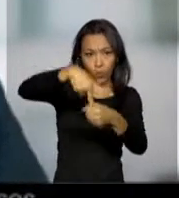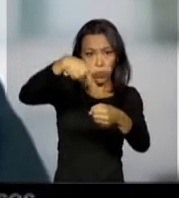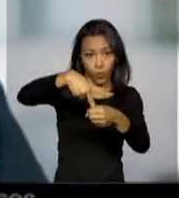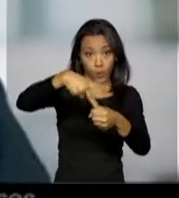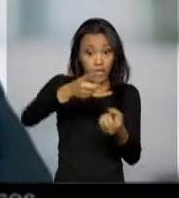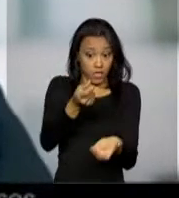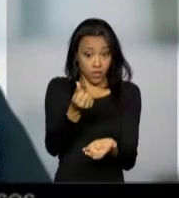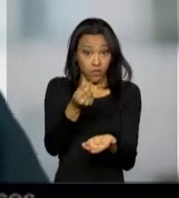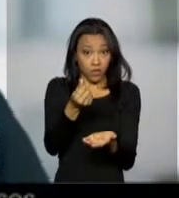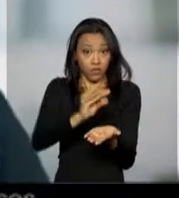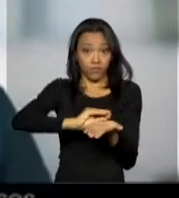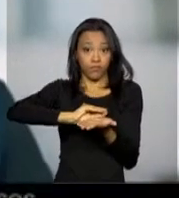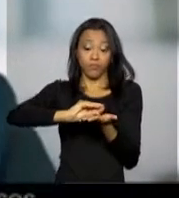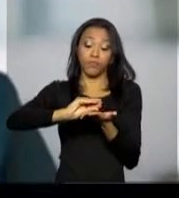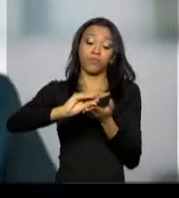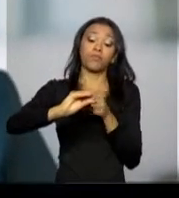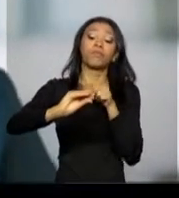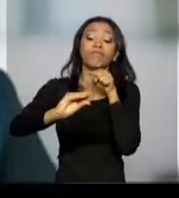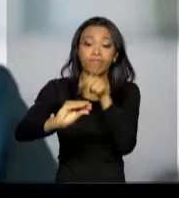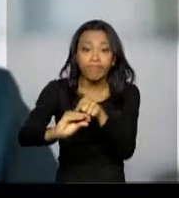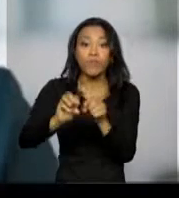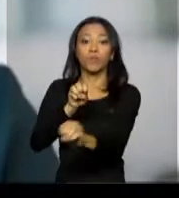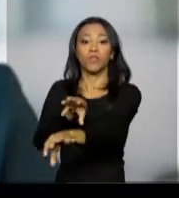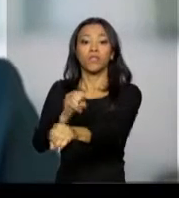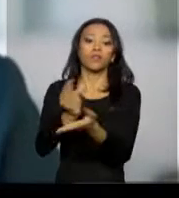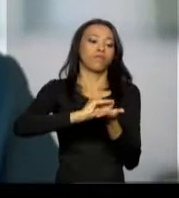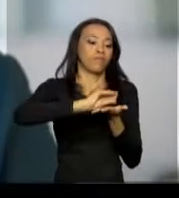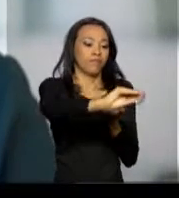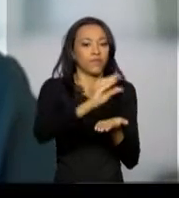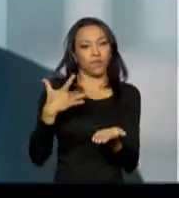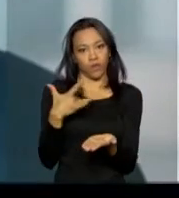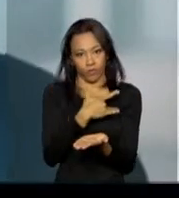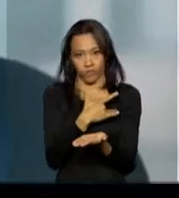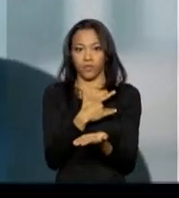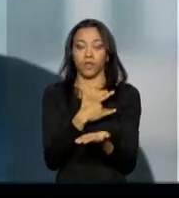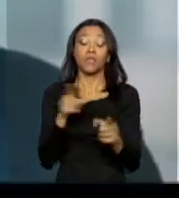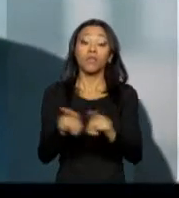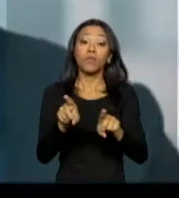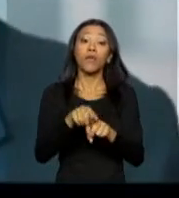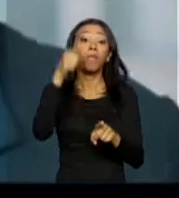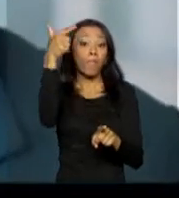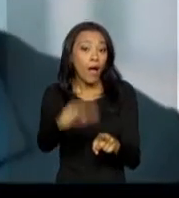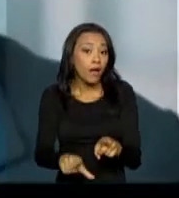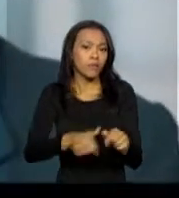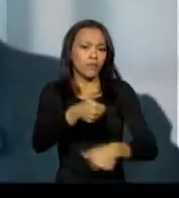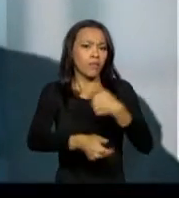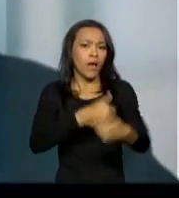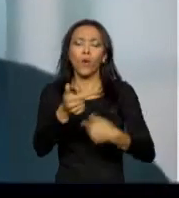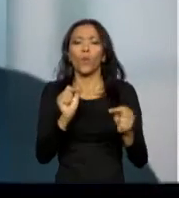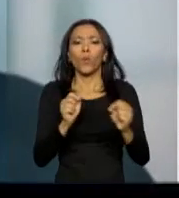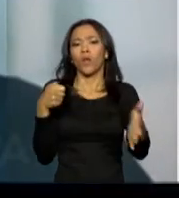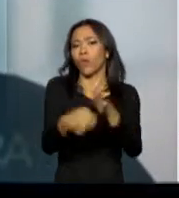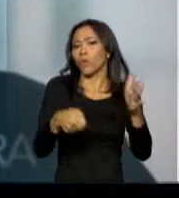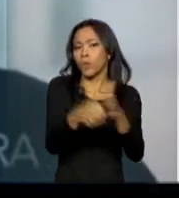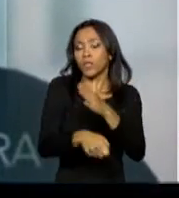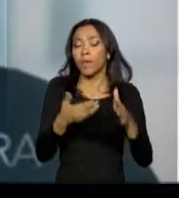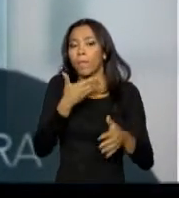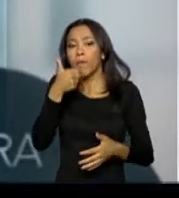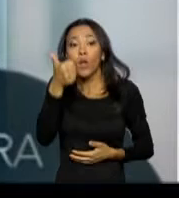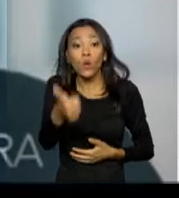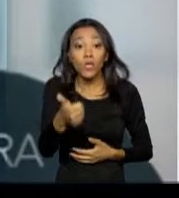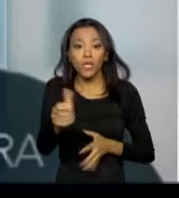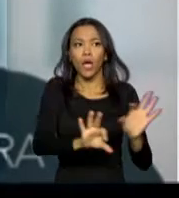seus fabulosos recursos para a educação e a saúde. Ampliamos nossa luta pela melhoria